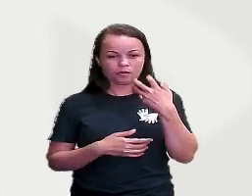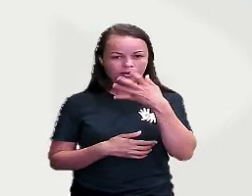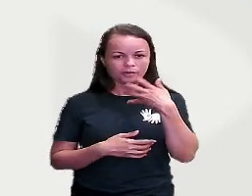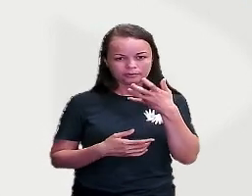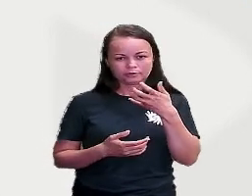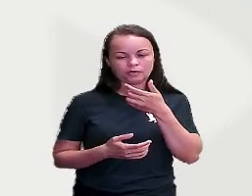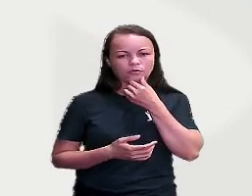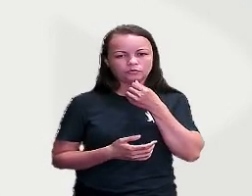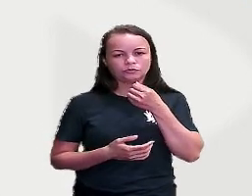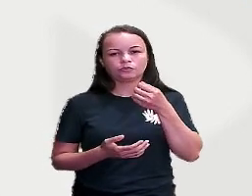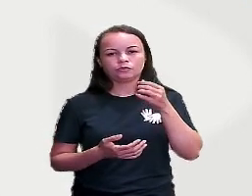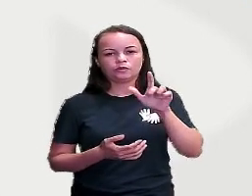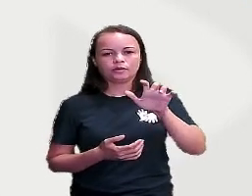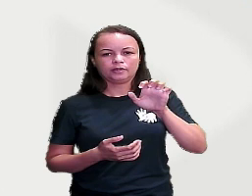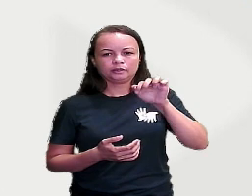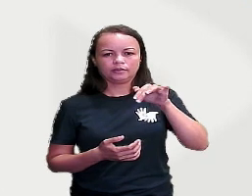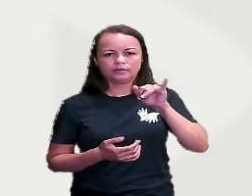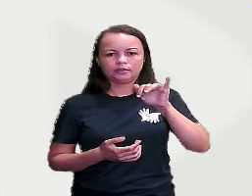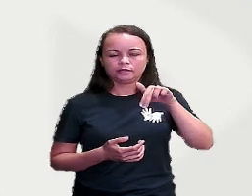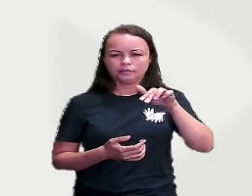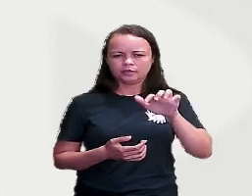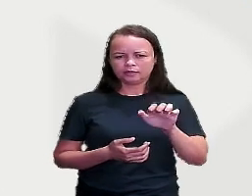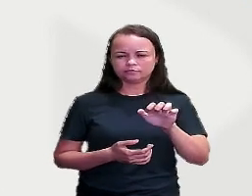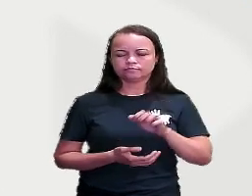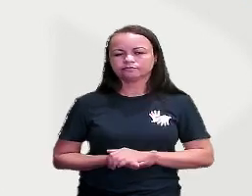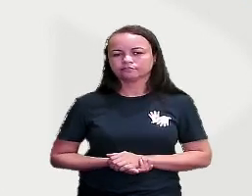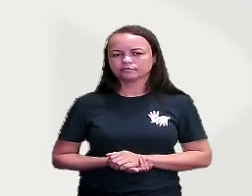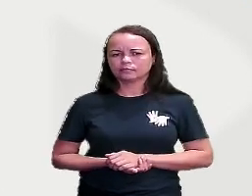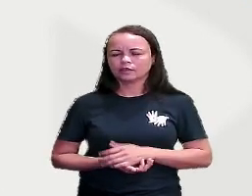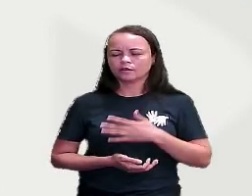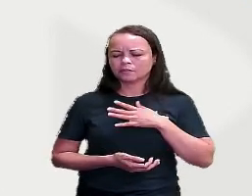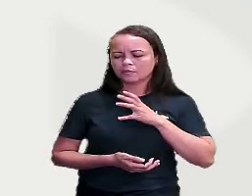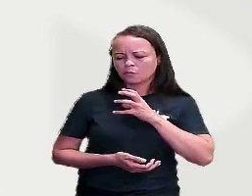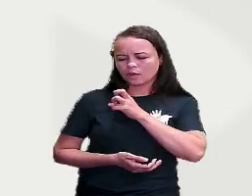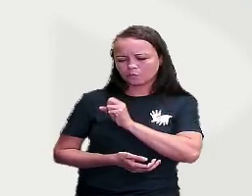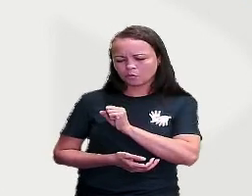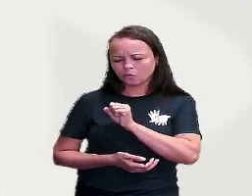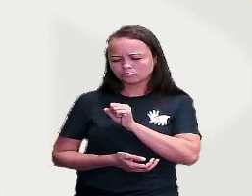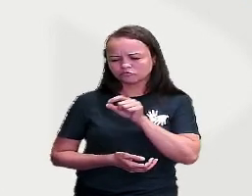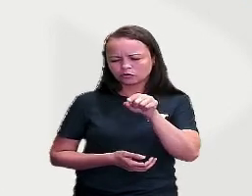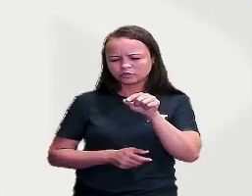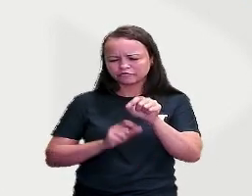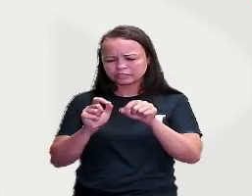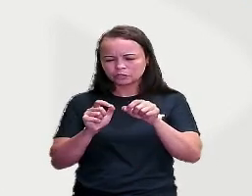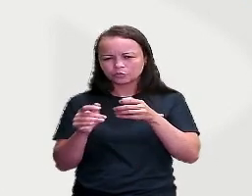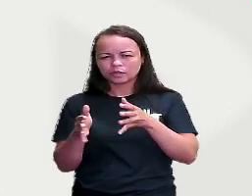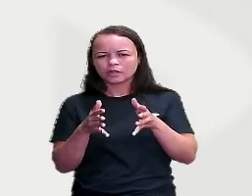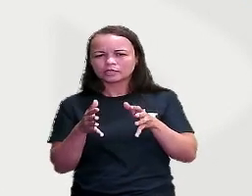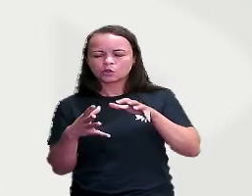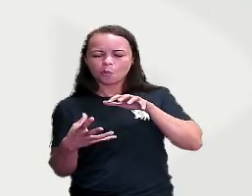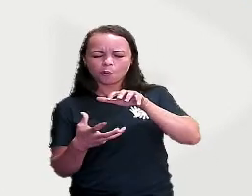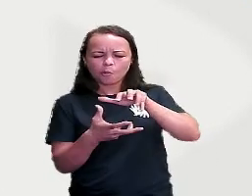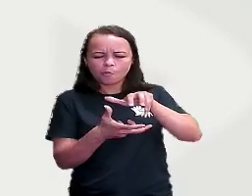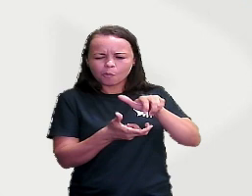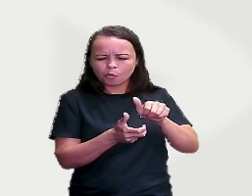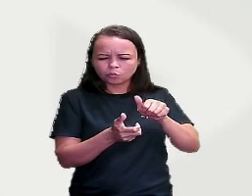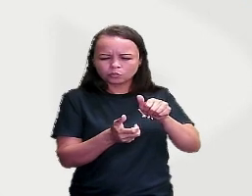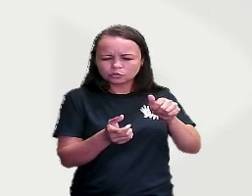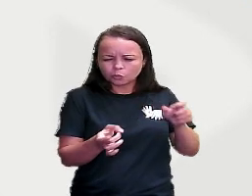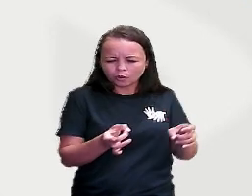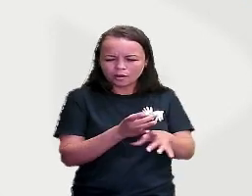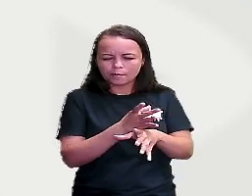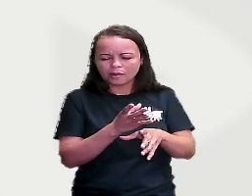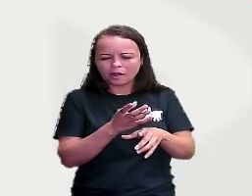Faria? Meu amor, o que você faria se só te restasse esse dia? Se o mundo fosse acabar, me diz o que você